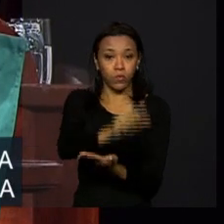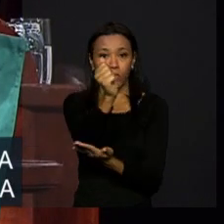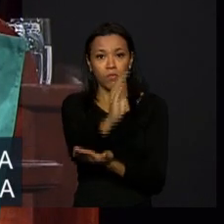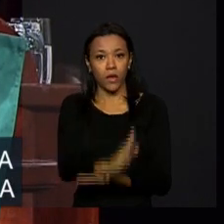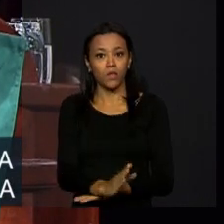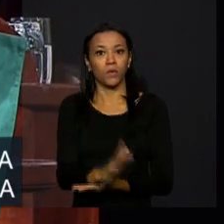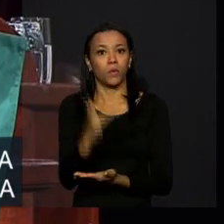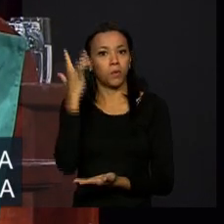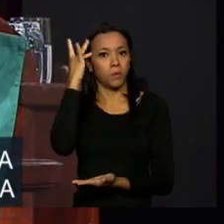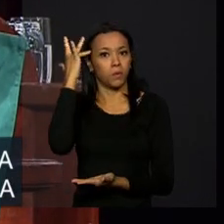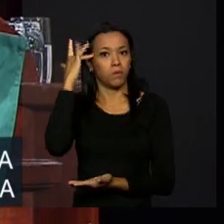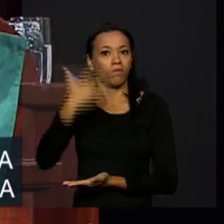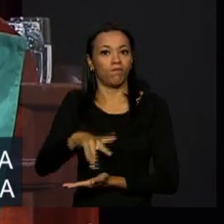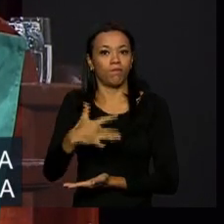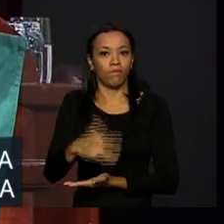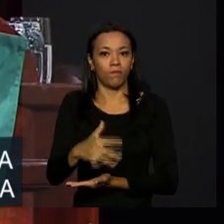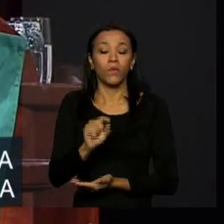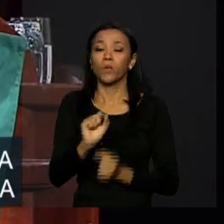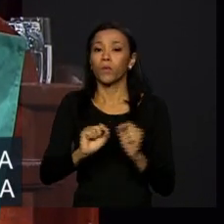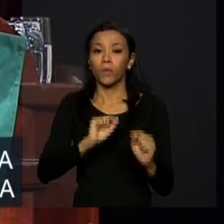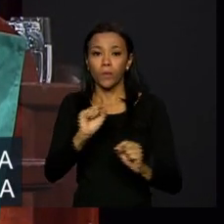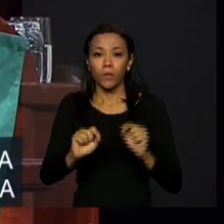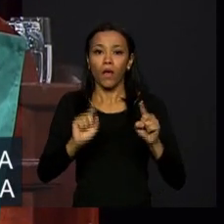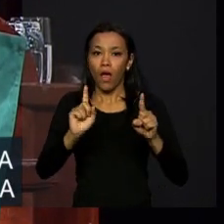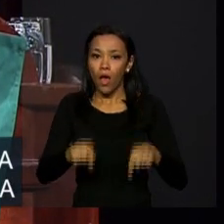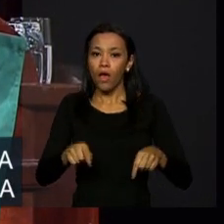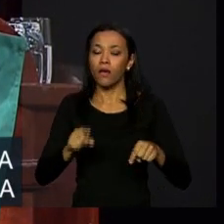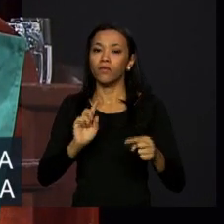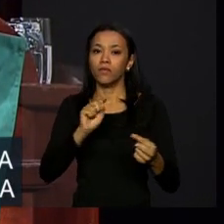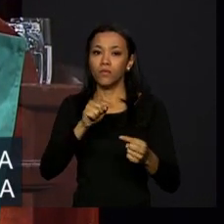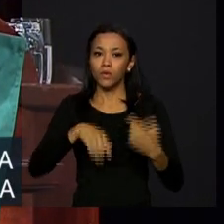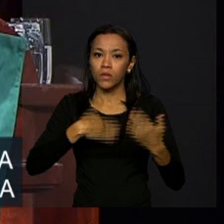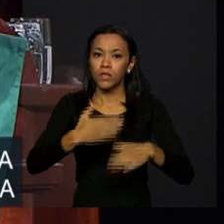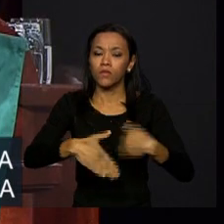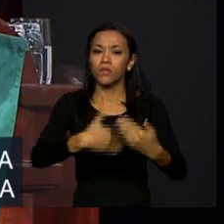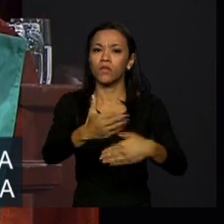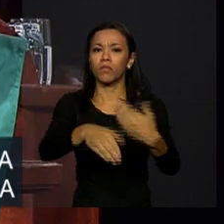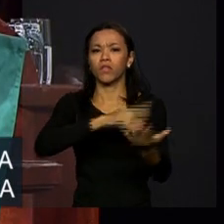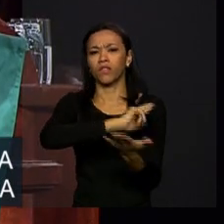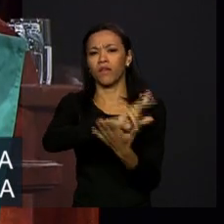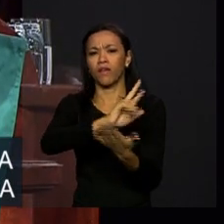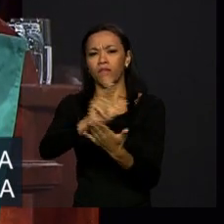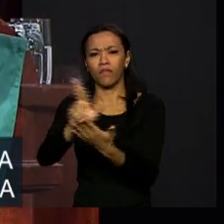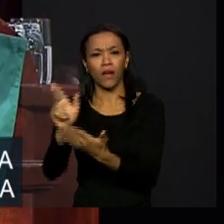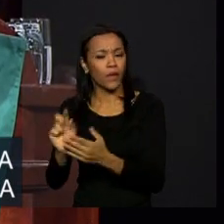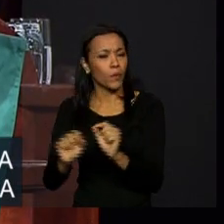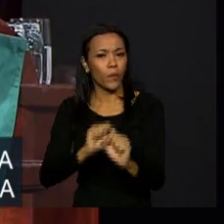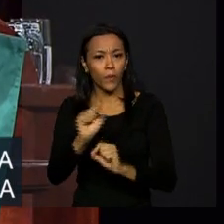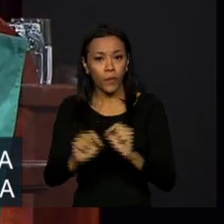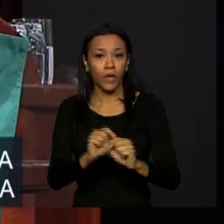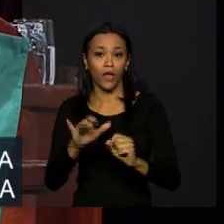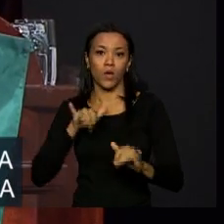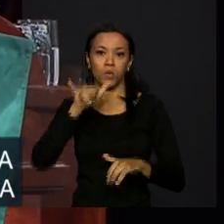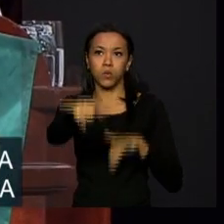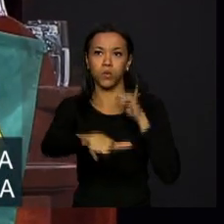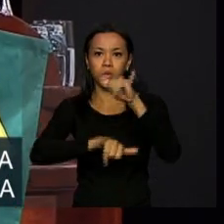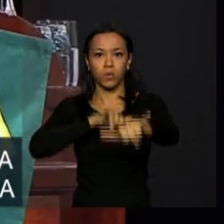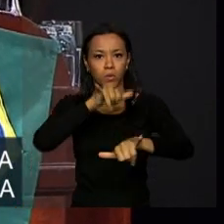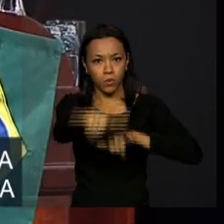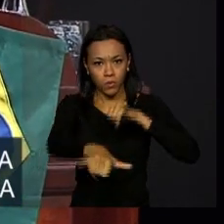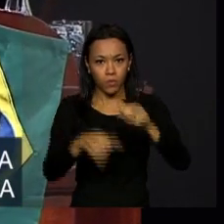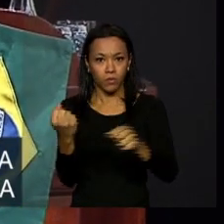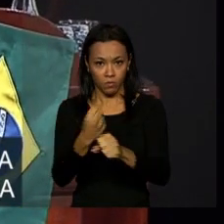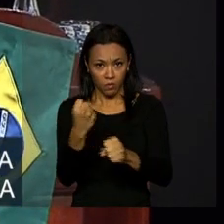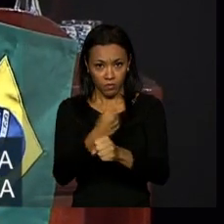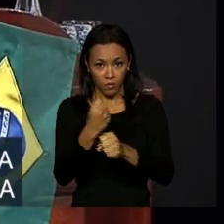na atualidade relacionado ao desenvolvimento do conjunto de aviões caça o grupo Saab